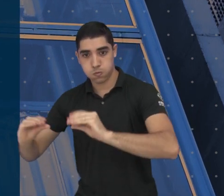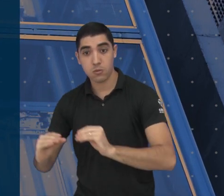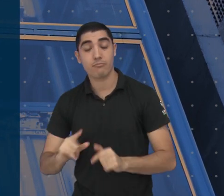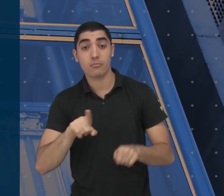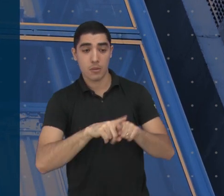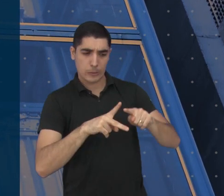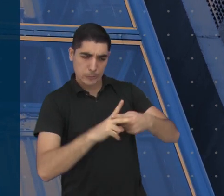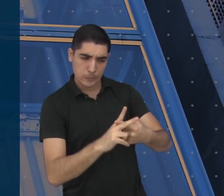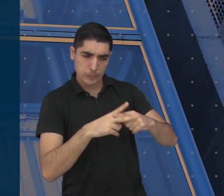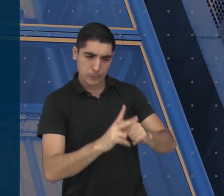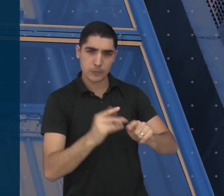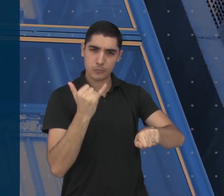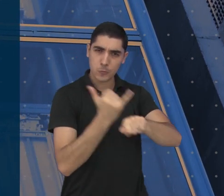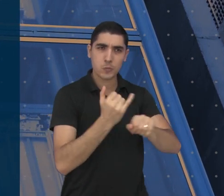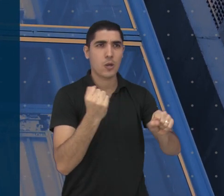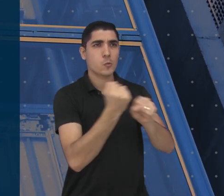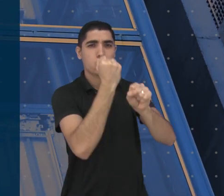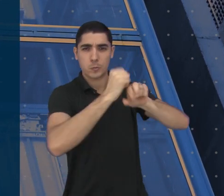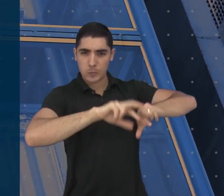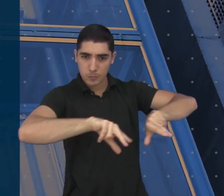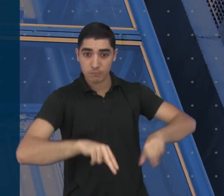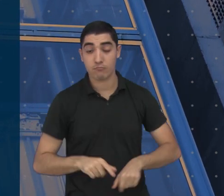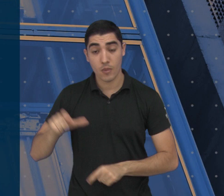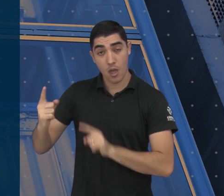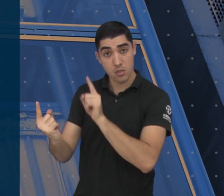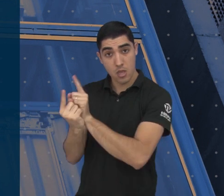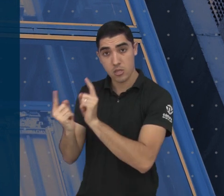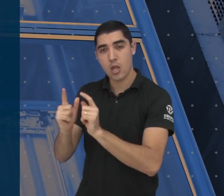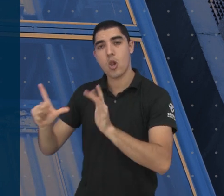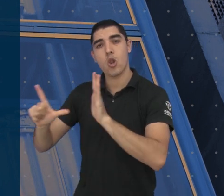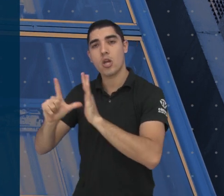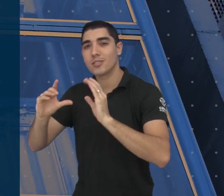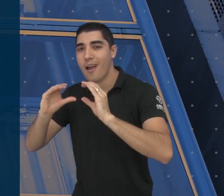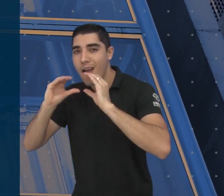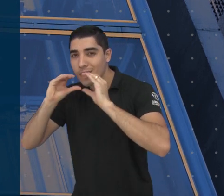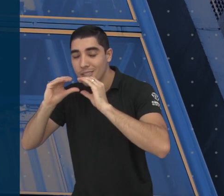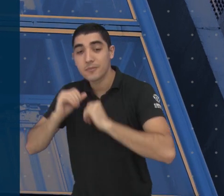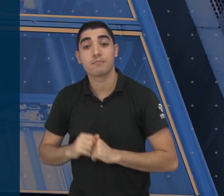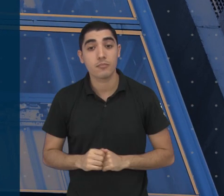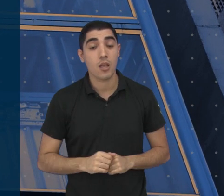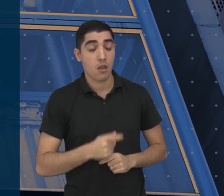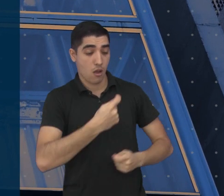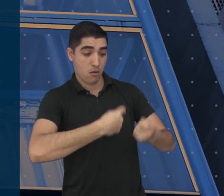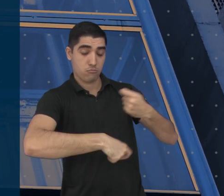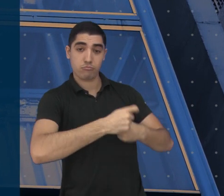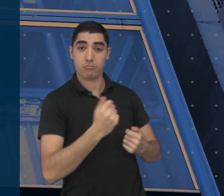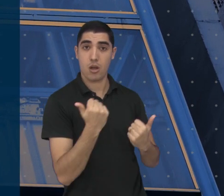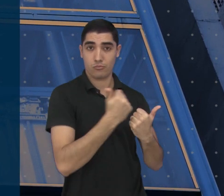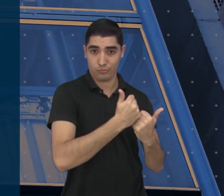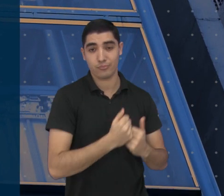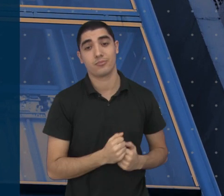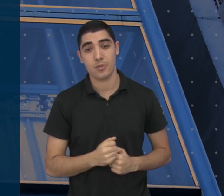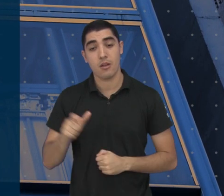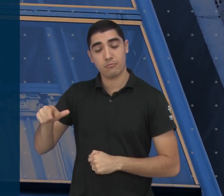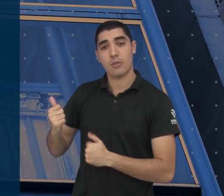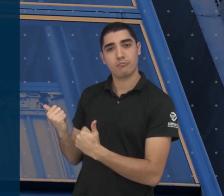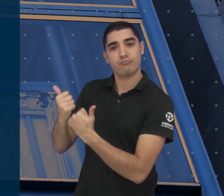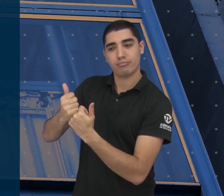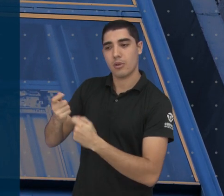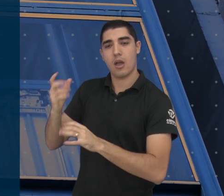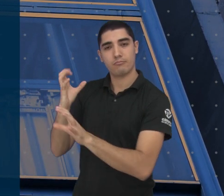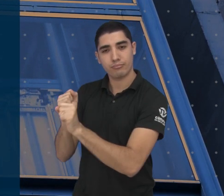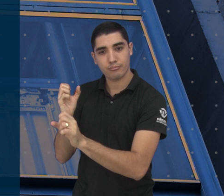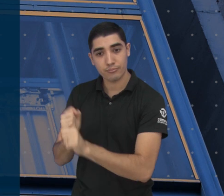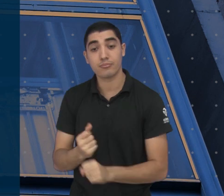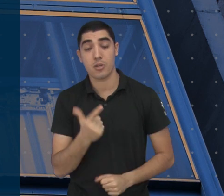de pneus, armador de ferragens na construção civil, atendente de lanchonete, auxiliar administrativo,